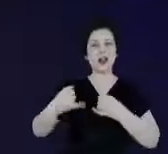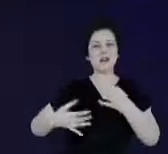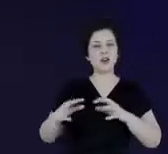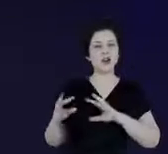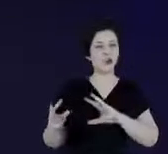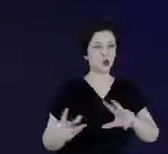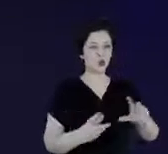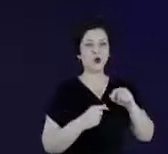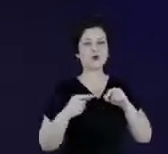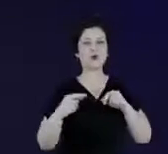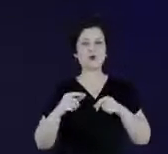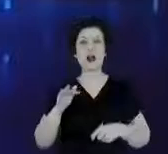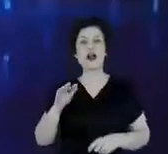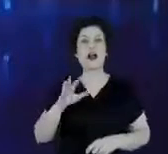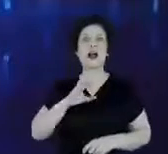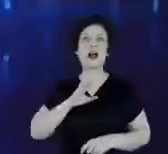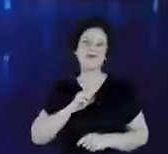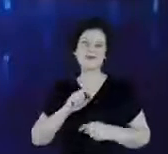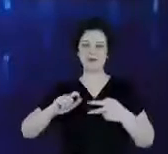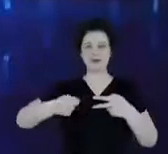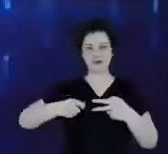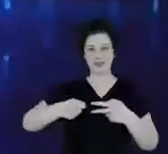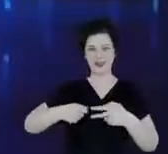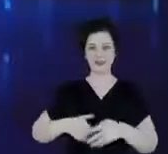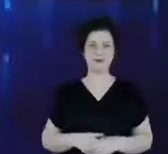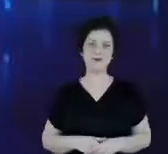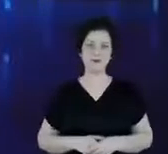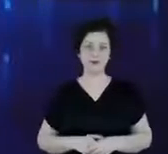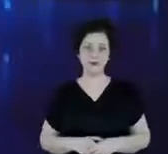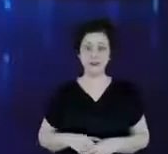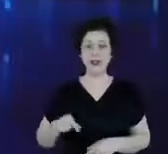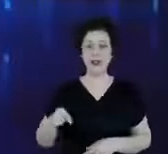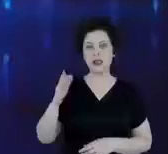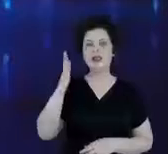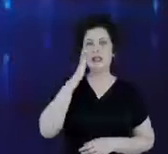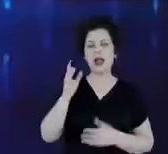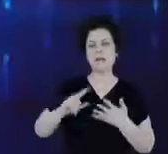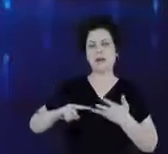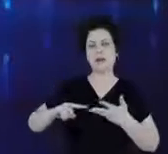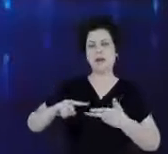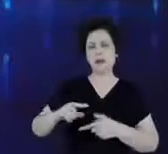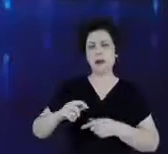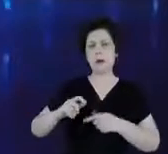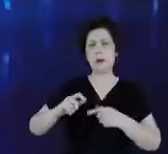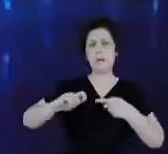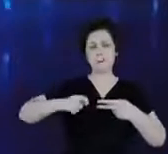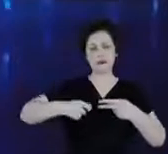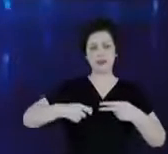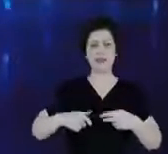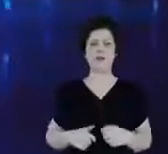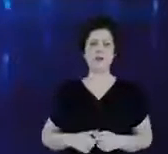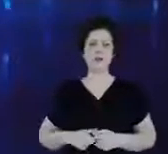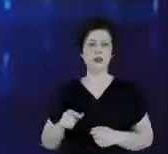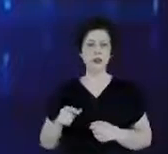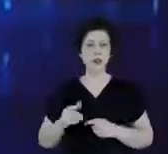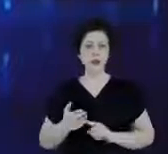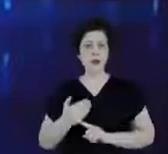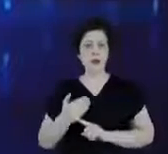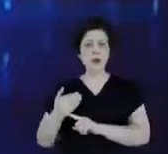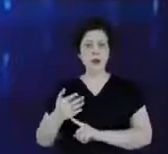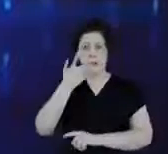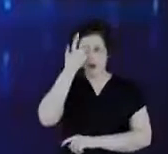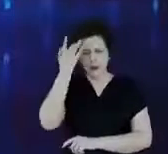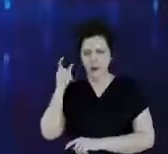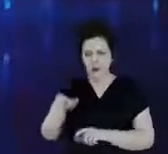todo mundo aqui também é que é além de tudo escrito sabe né o pics ele é uma tecnologia que as pessoas